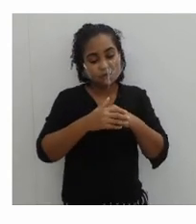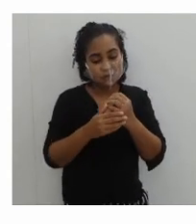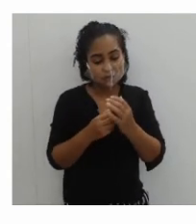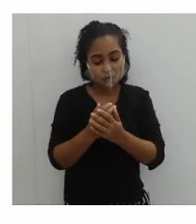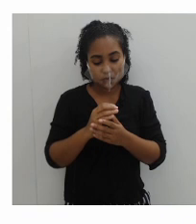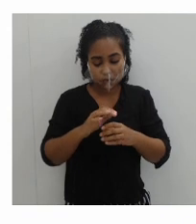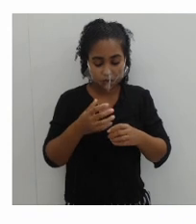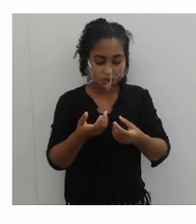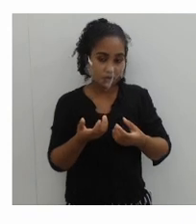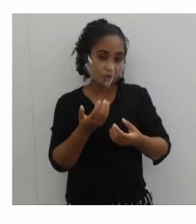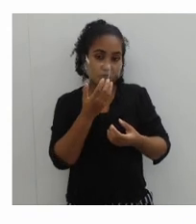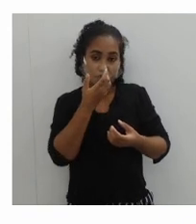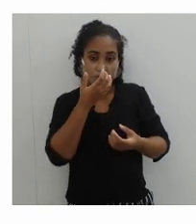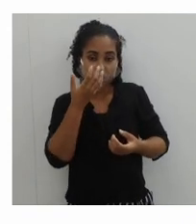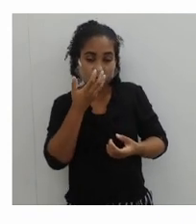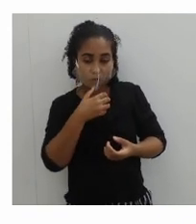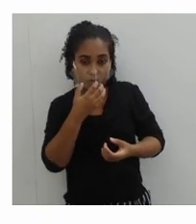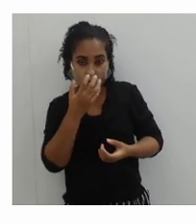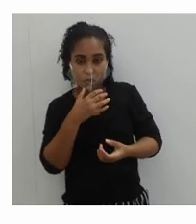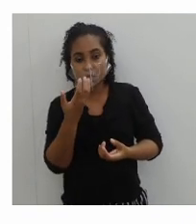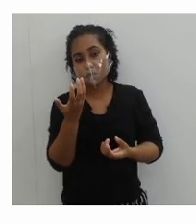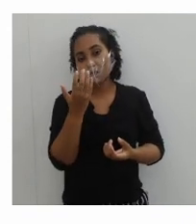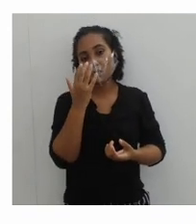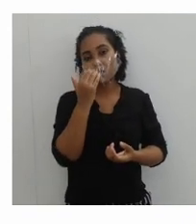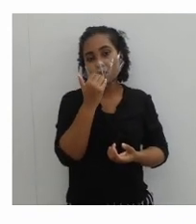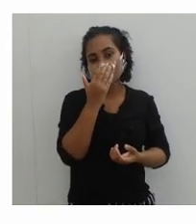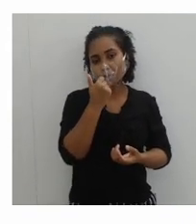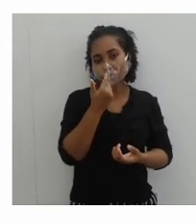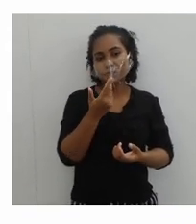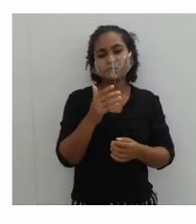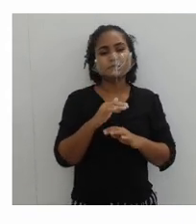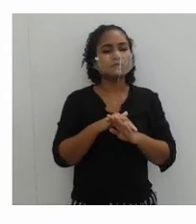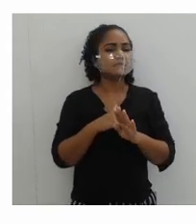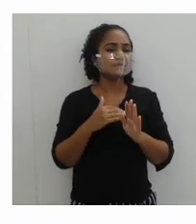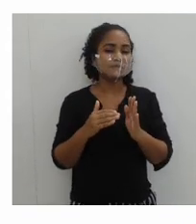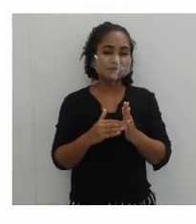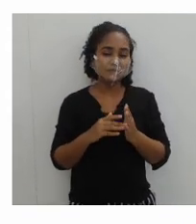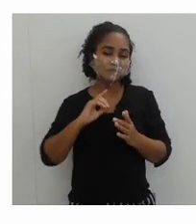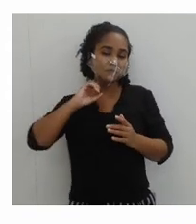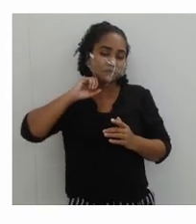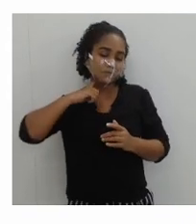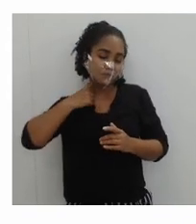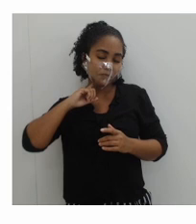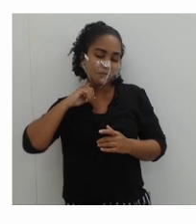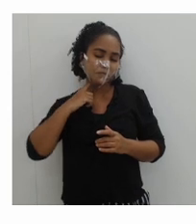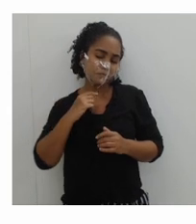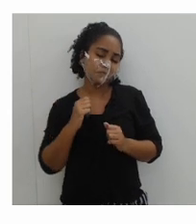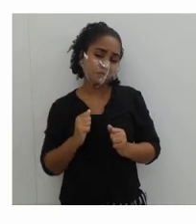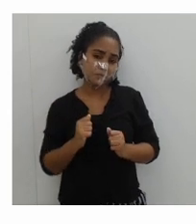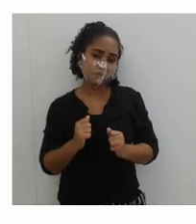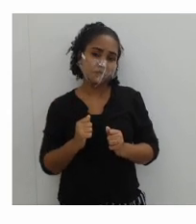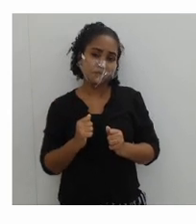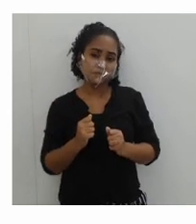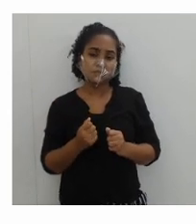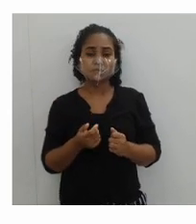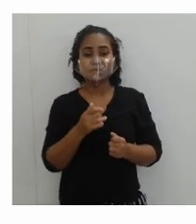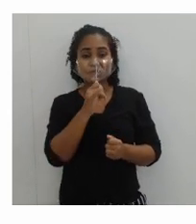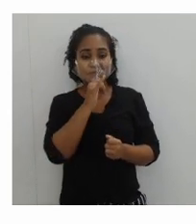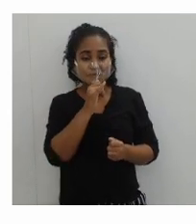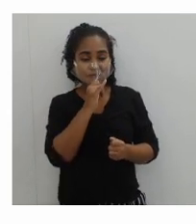os alimentos, tá certo? Para tirar tudo que possa ter de ruim ali. Nesse caso, os ovos do